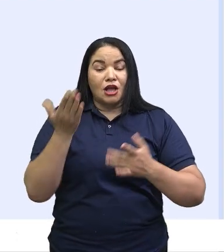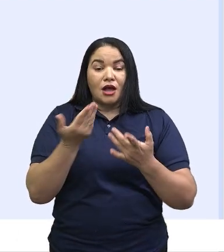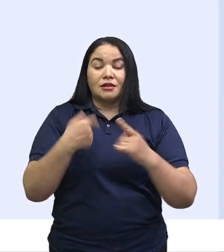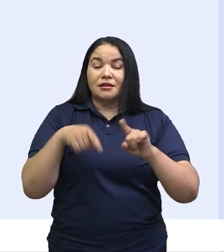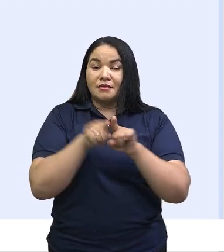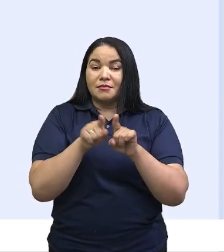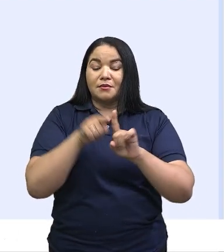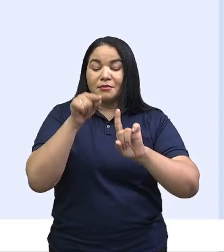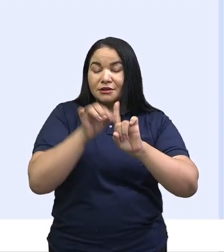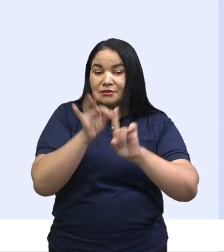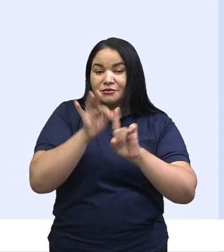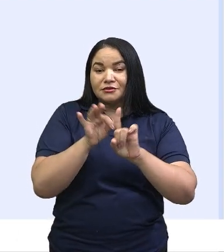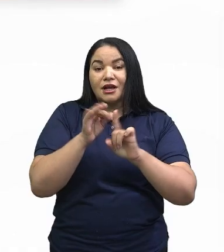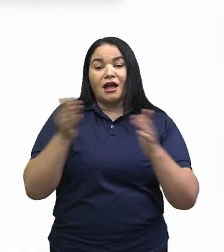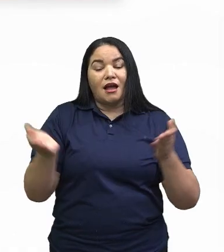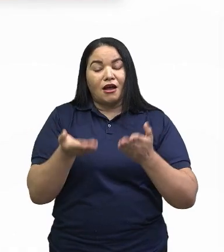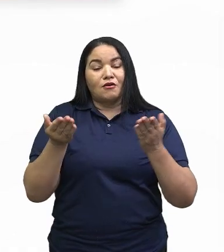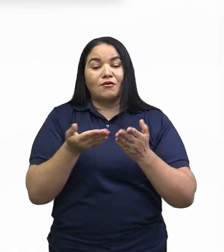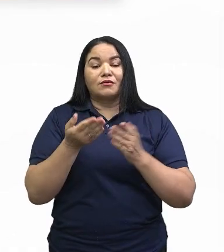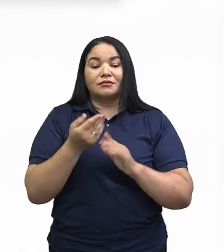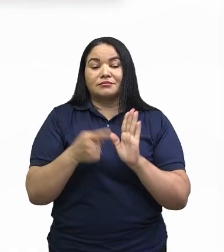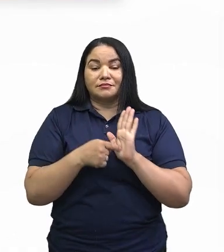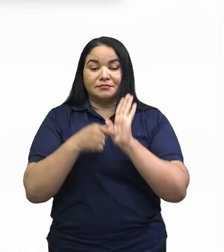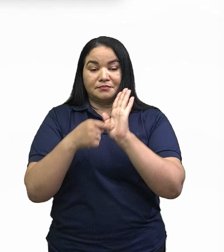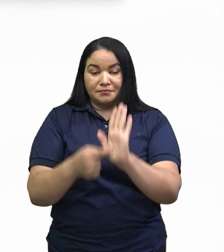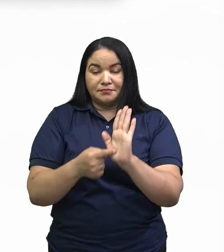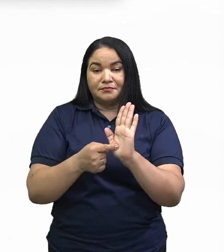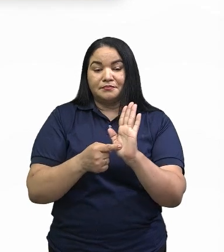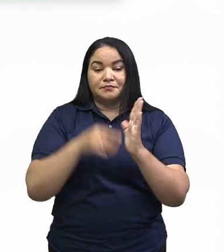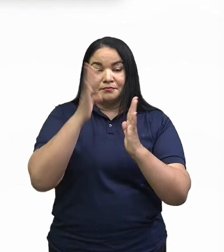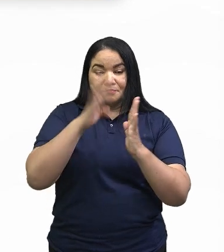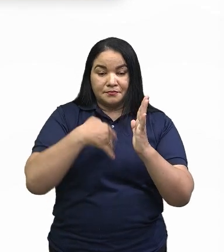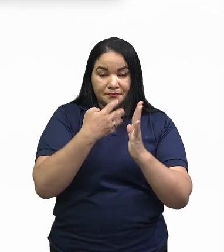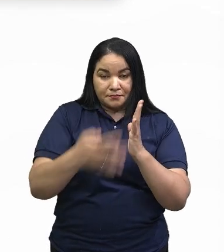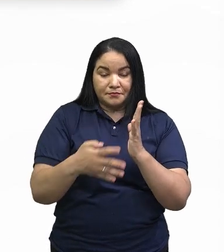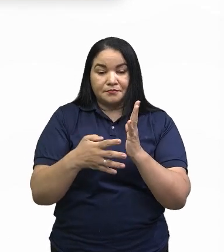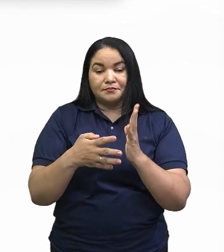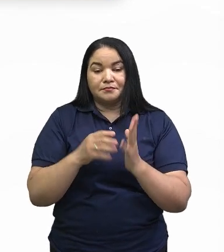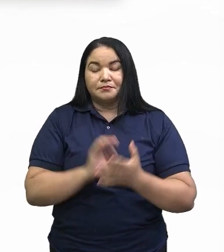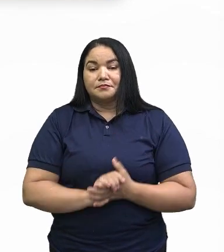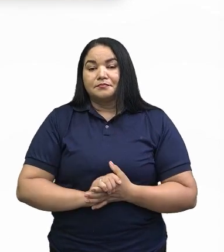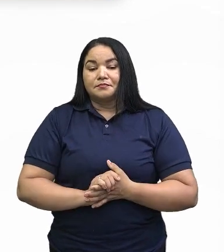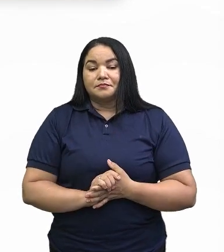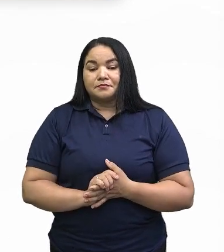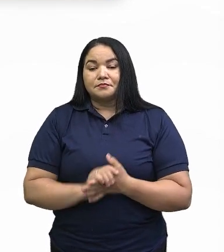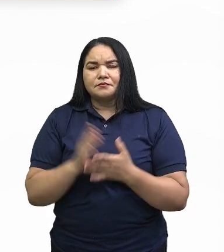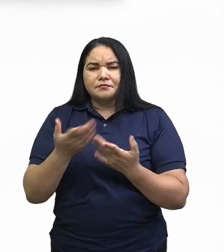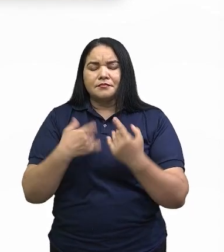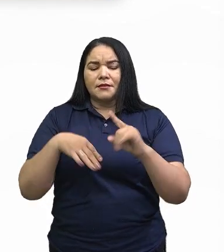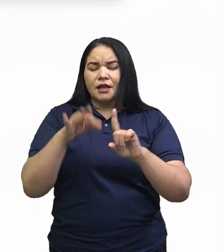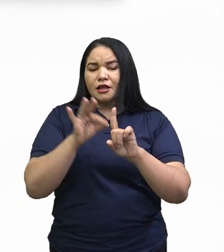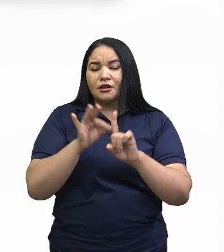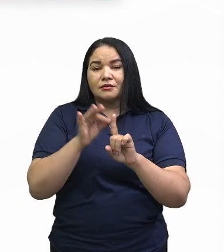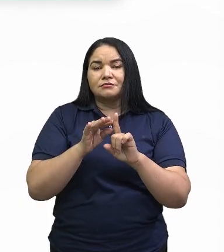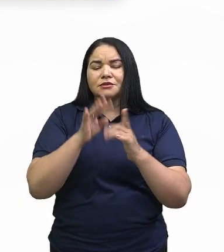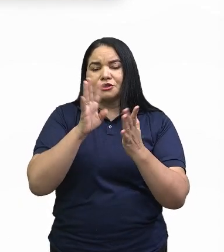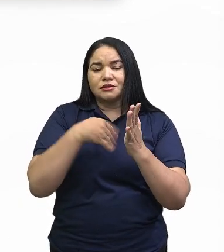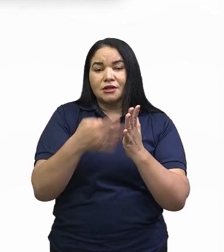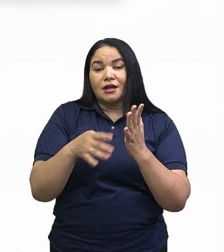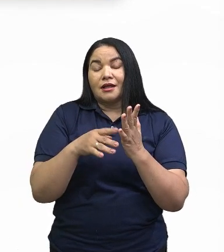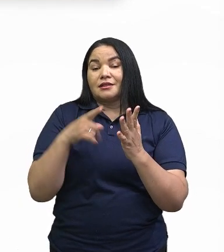temperatura, trago para vocês as escalas termométricas. Existem 3